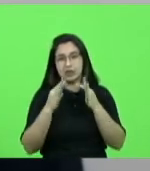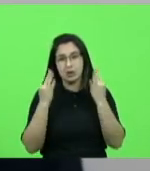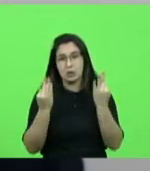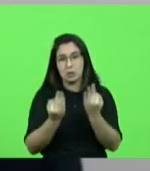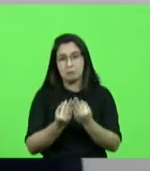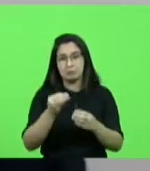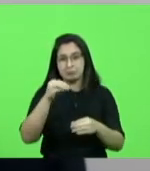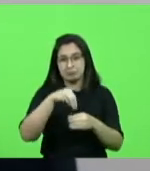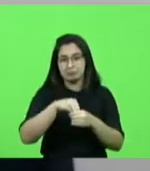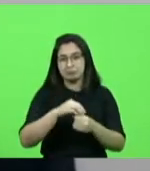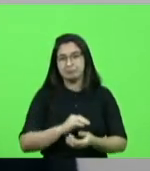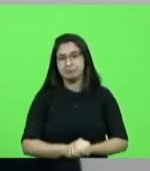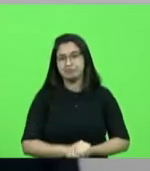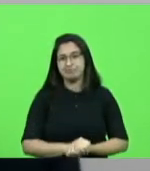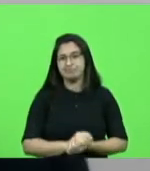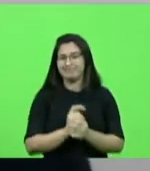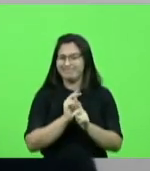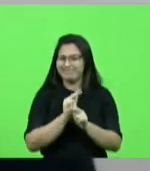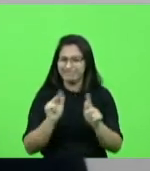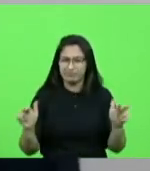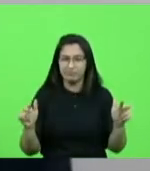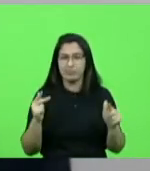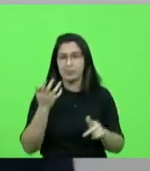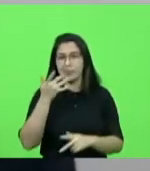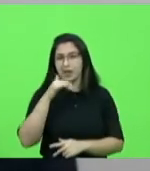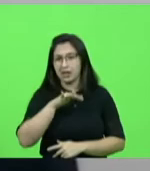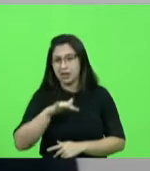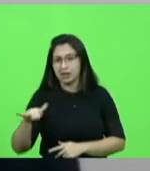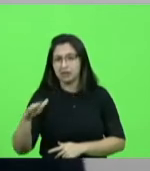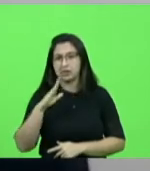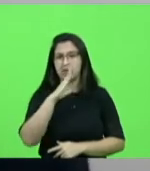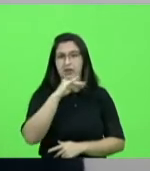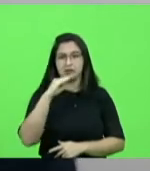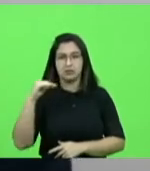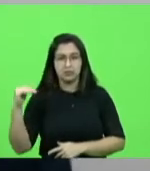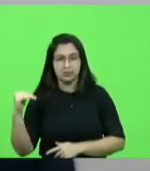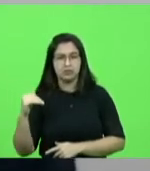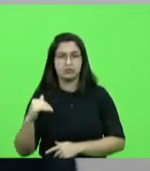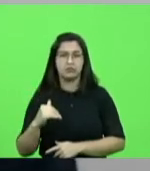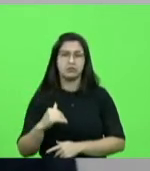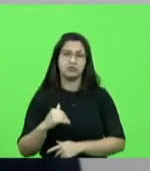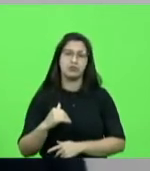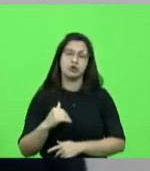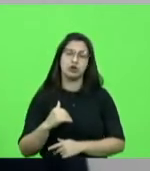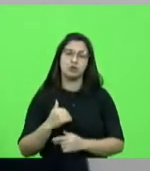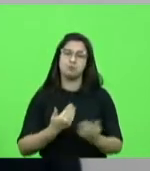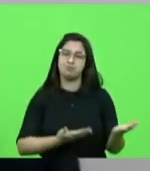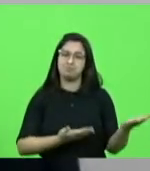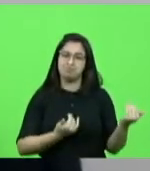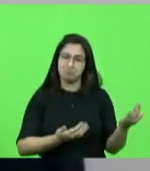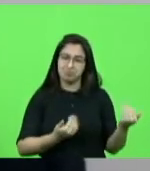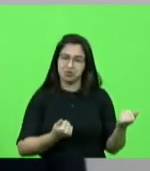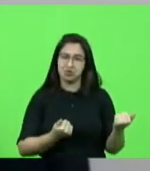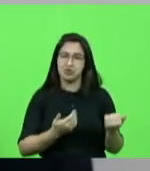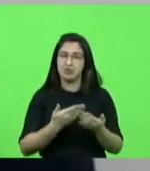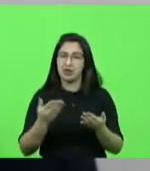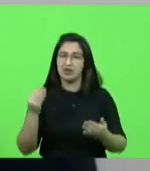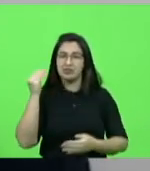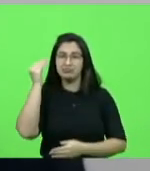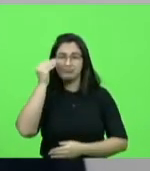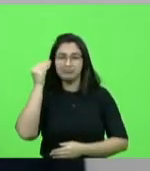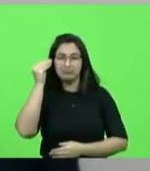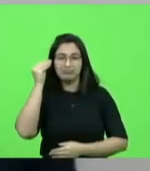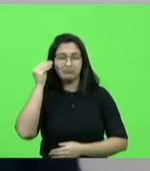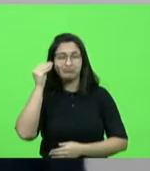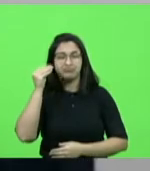São milhares e milhares de crianças e adolescentes órfãos, são milhões de sonhos interrompidos. Aqui em